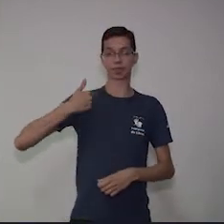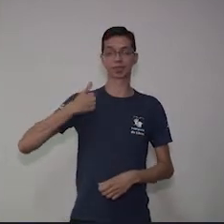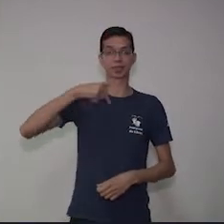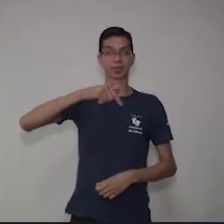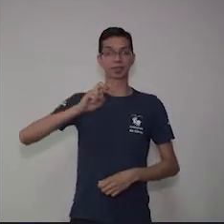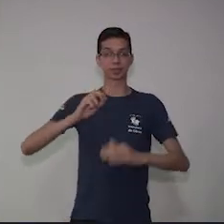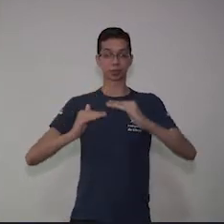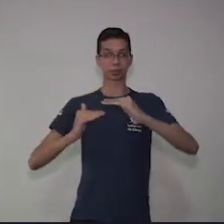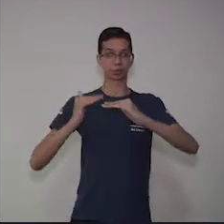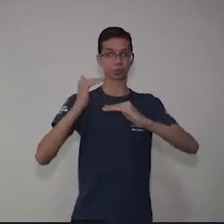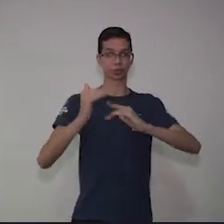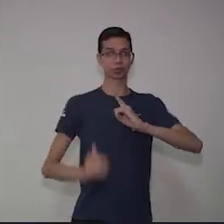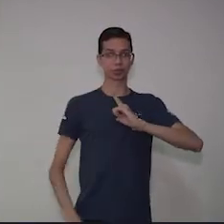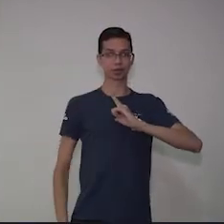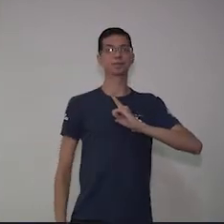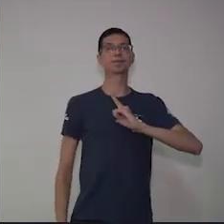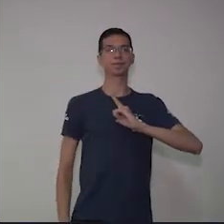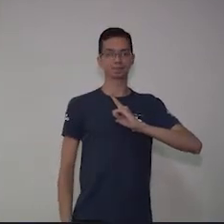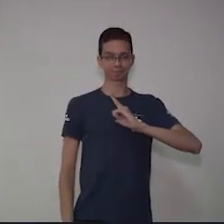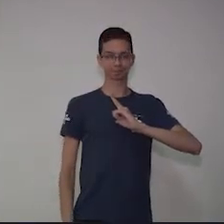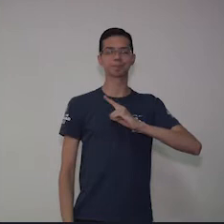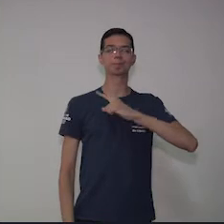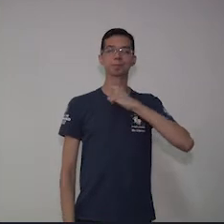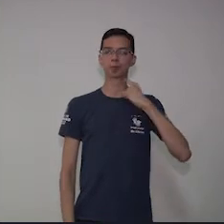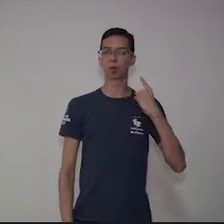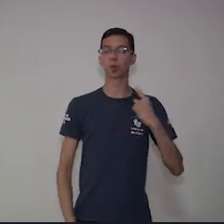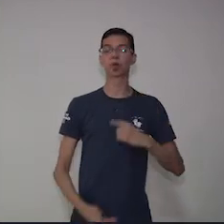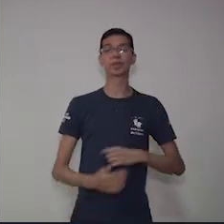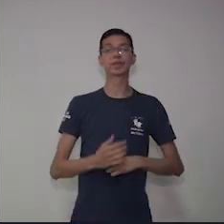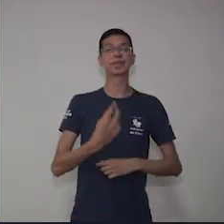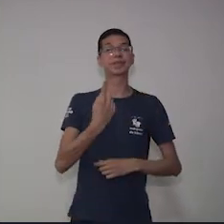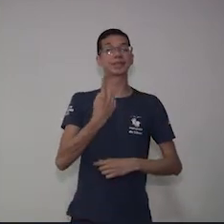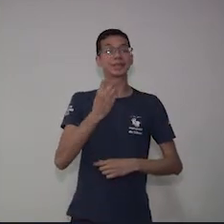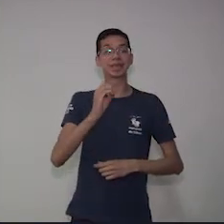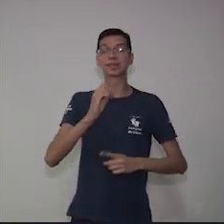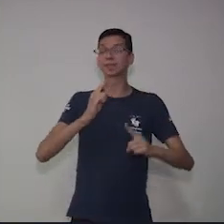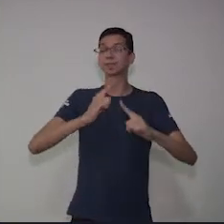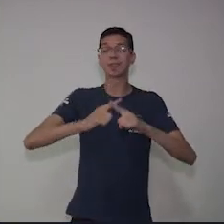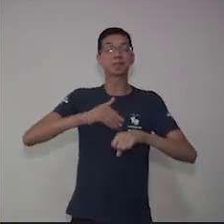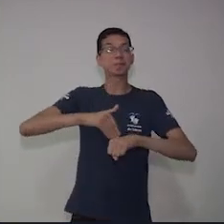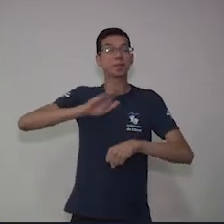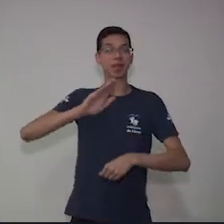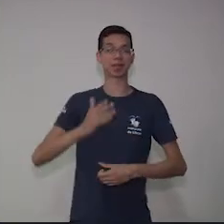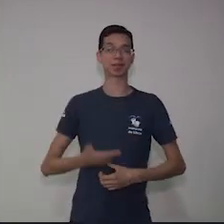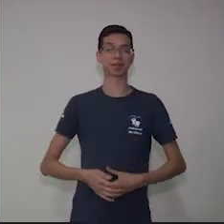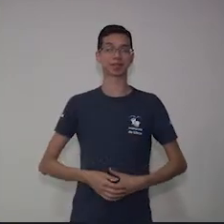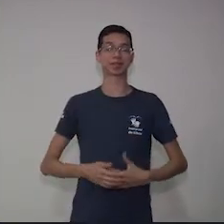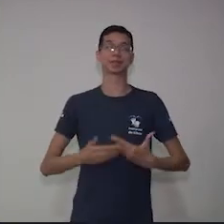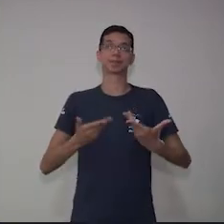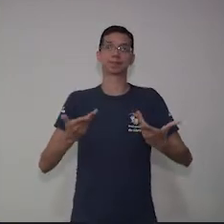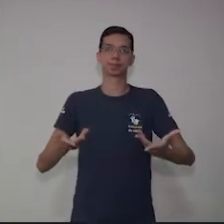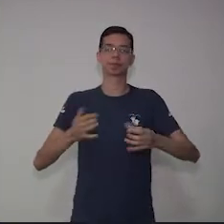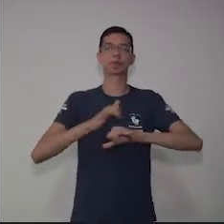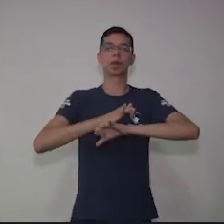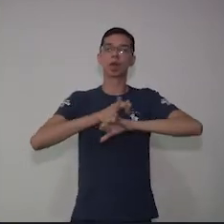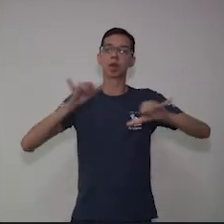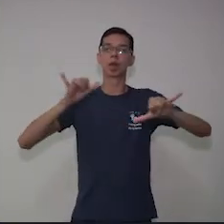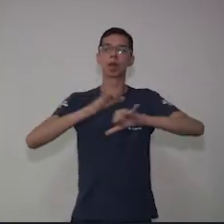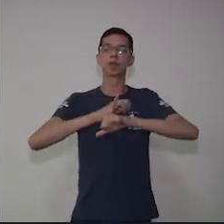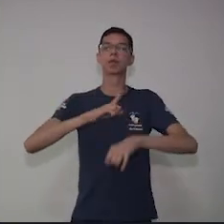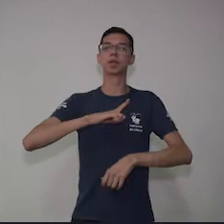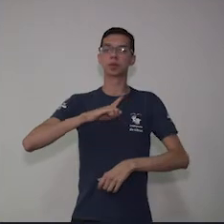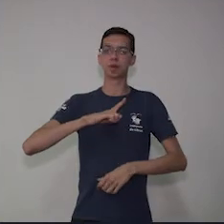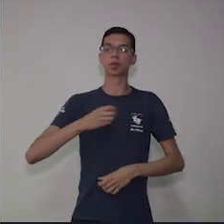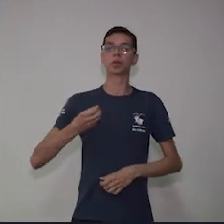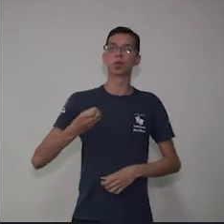anos. Daí a preocupação, né, de que hoje há uma tendência de aumento de notificações de novos casos entre o